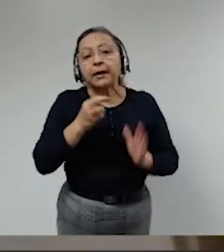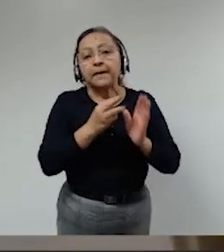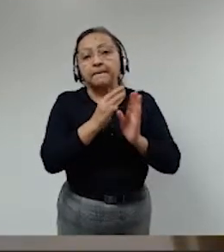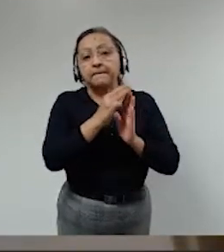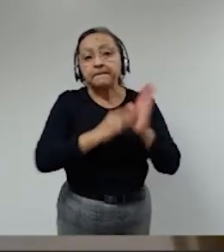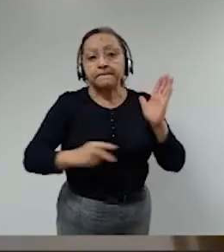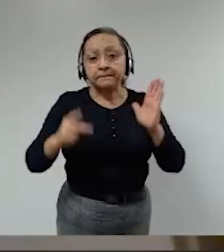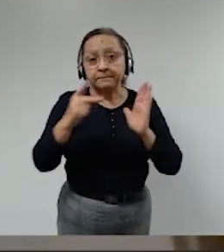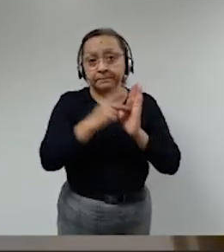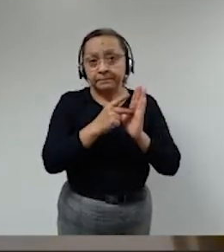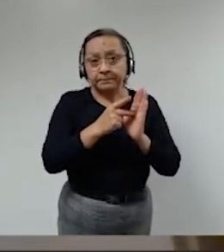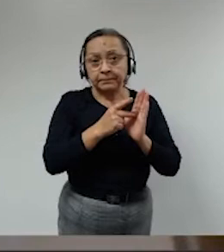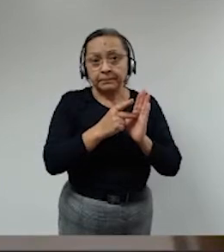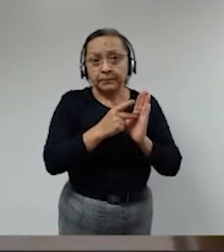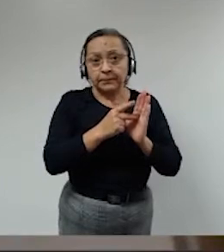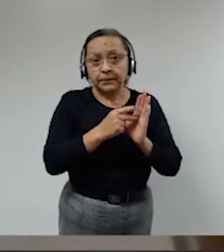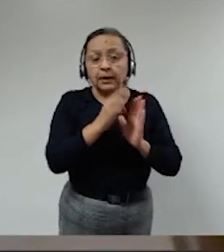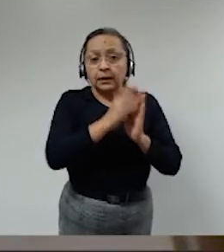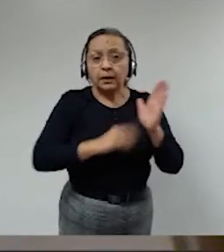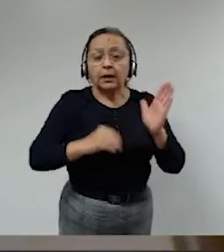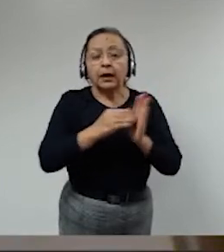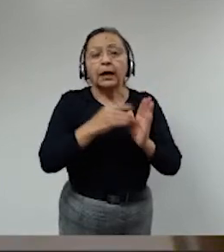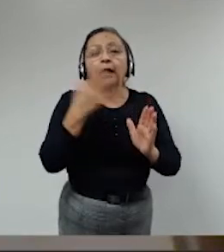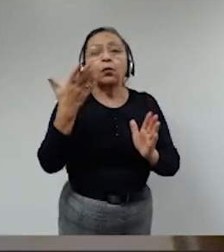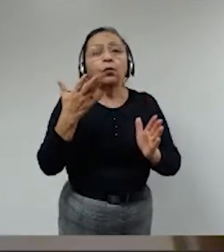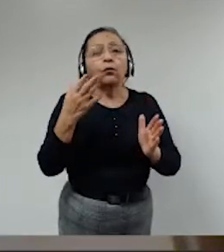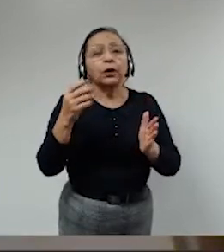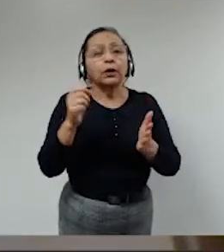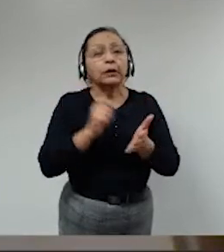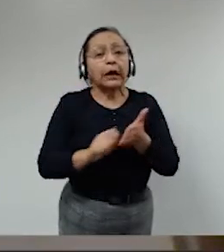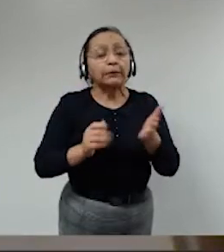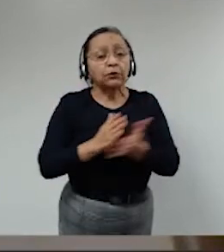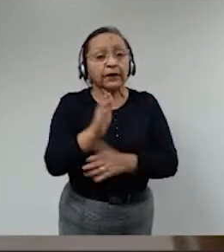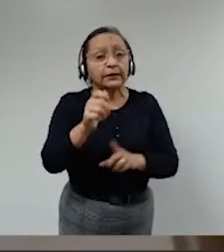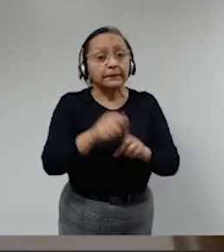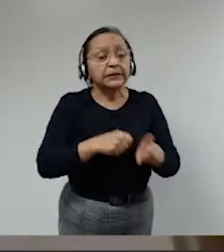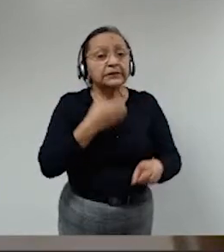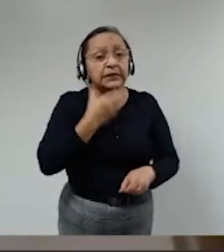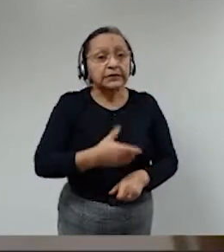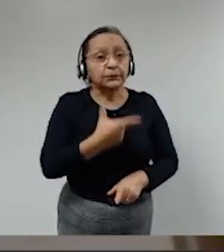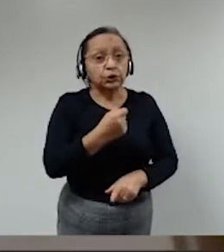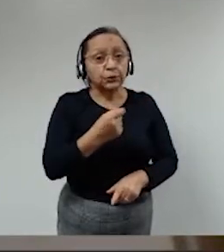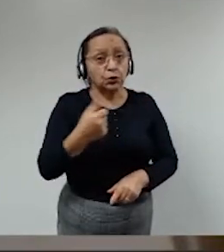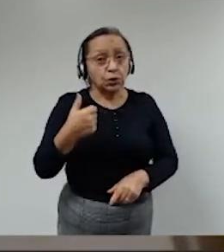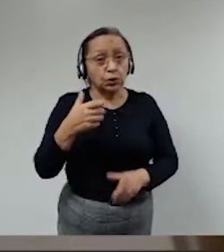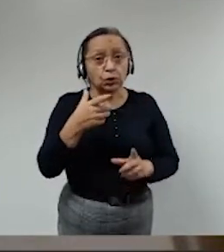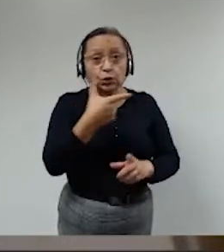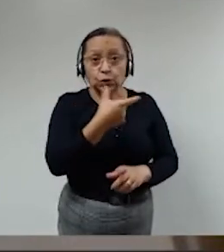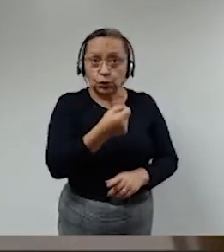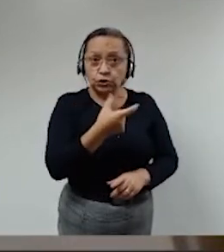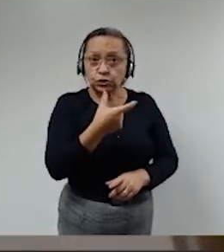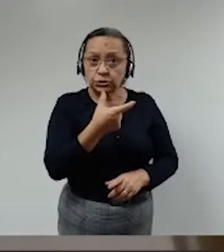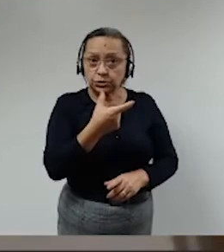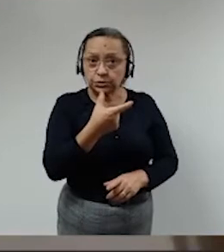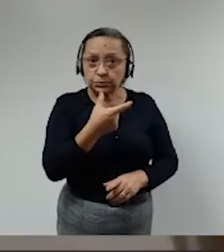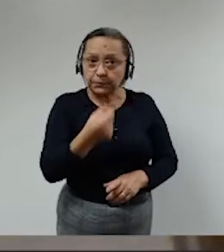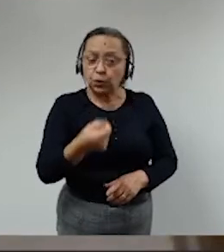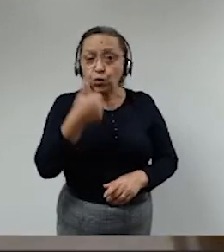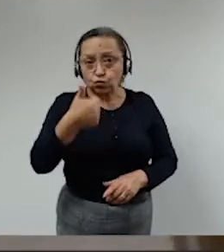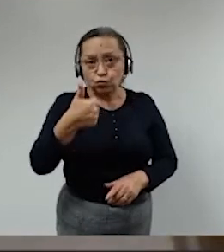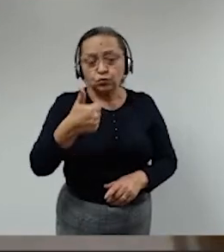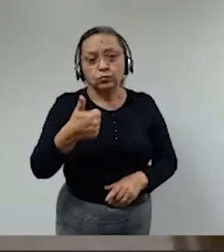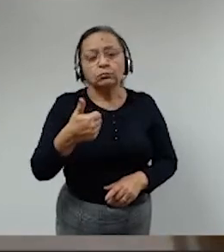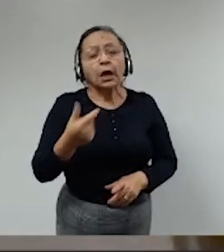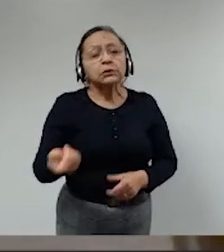de 2001, aliás, dezembro de 2001, mas a retomada do cinema brasileiro começa em 93, com a lei do audiovisual,